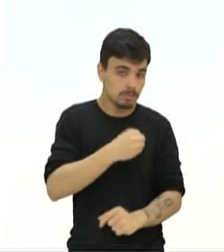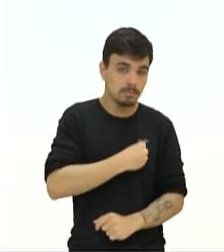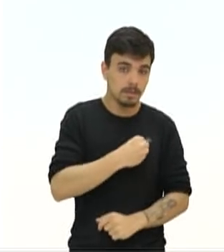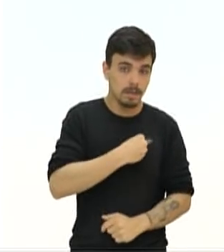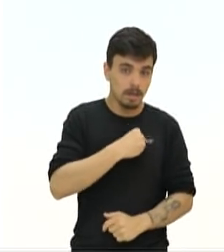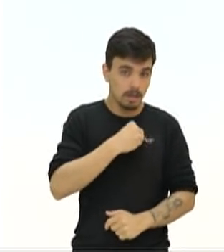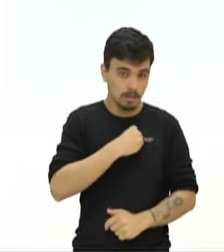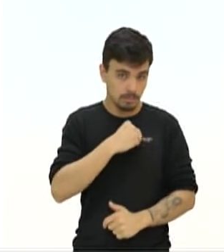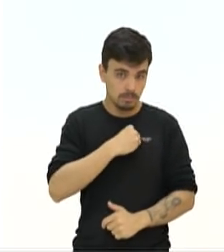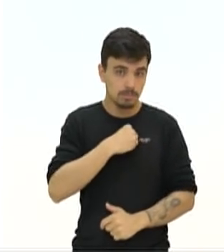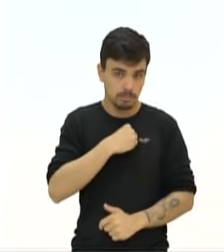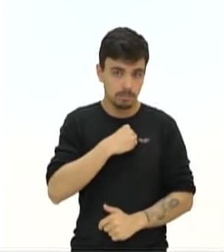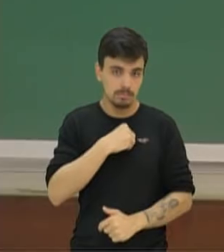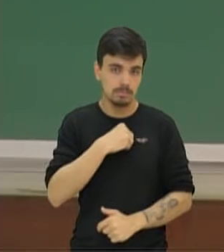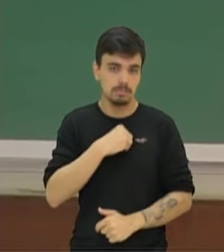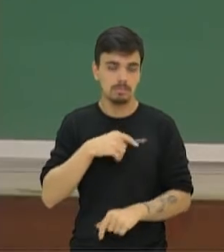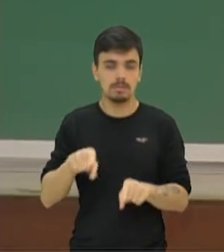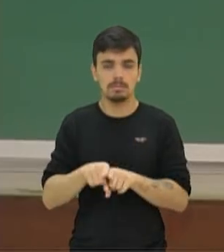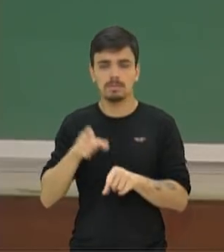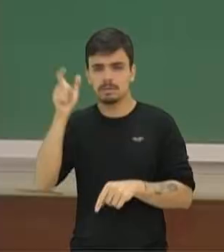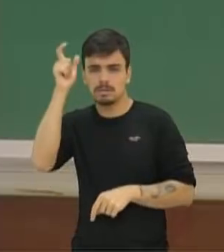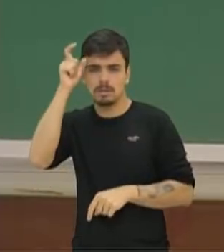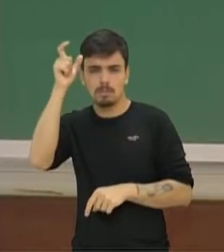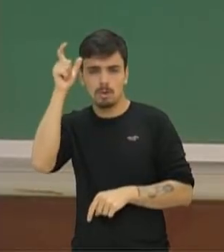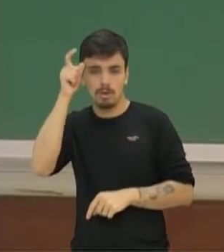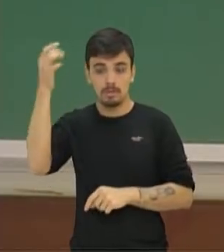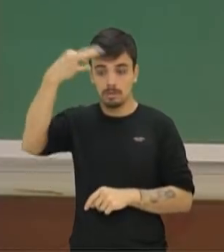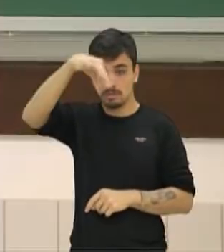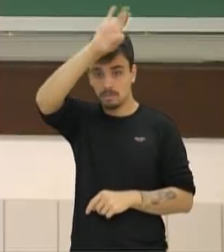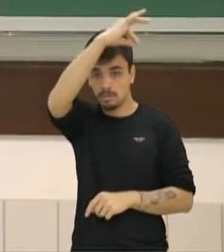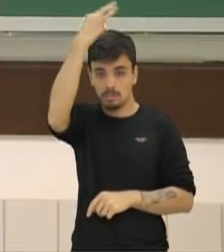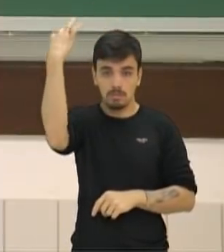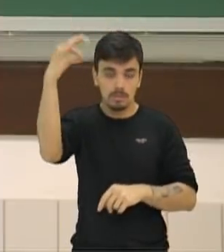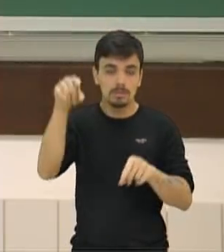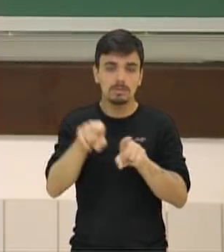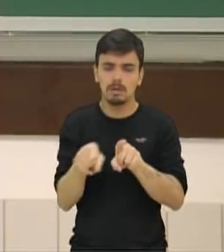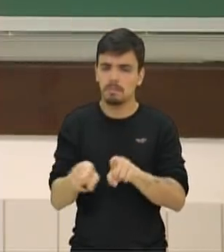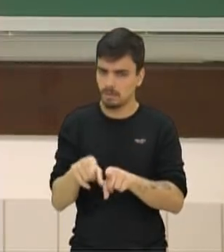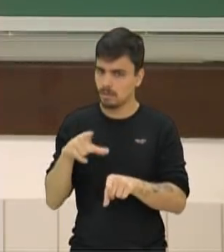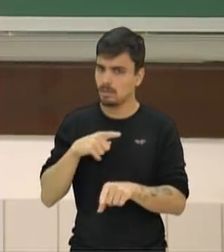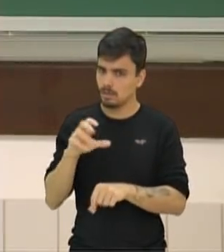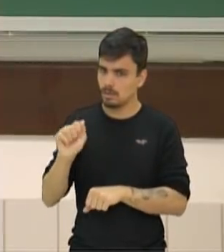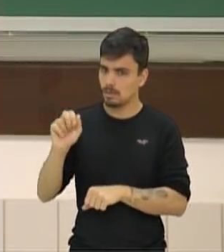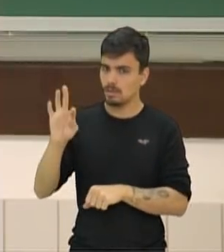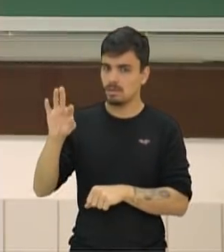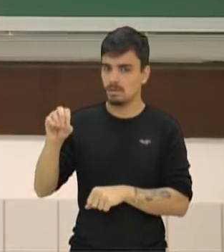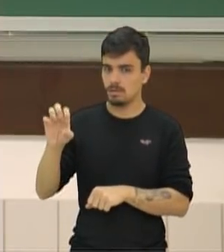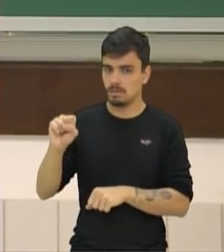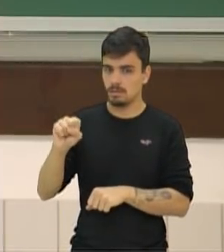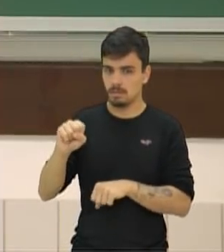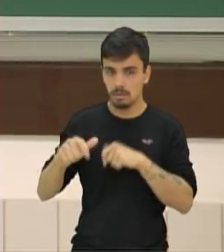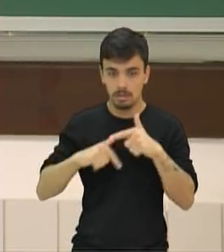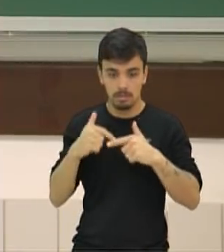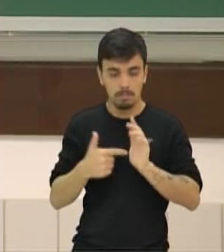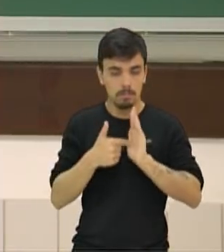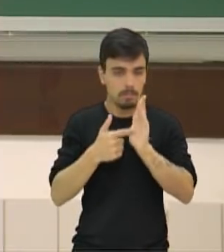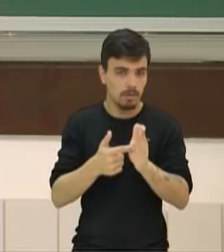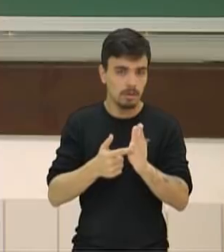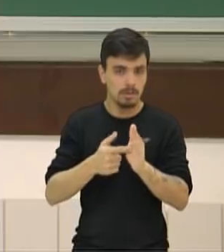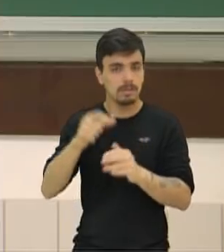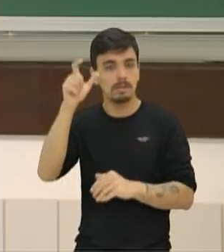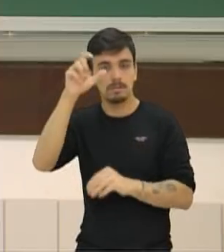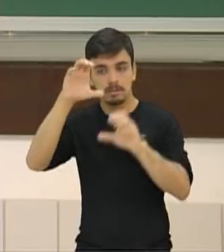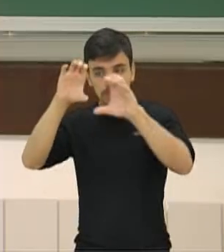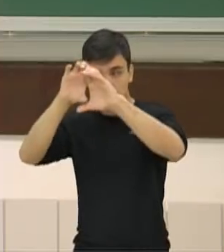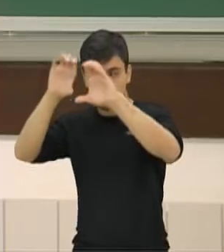santidades, demônios, anjos, né? Então, o auto ele vai trabalhar com essa coisa do céu e inferno e personagens,